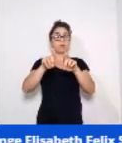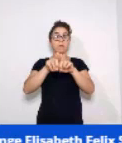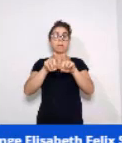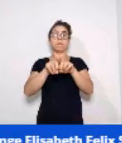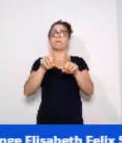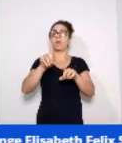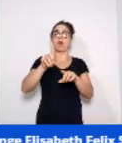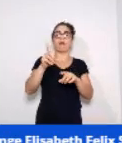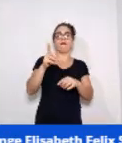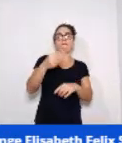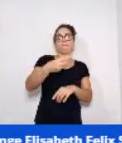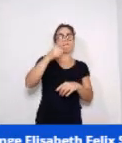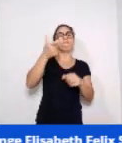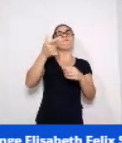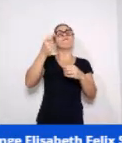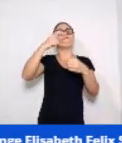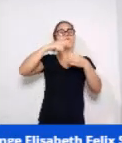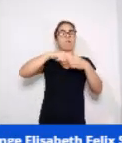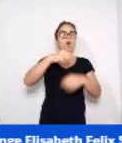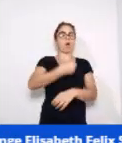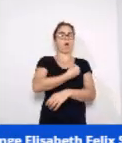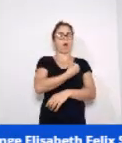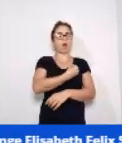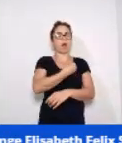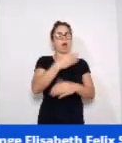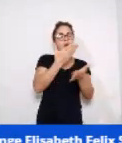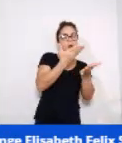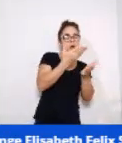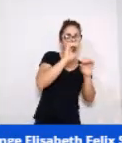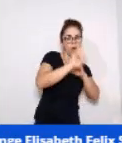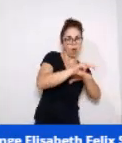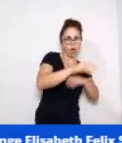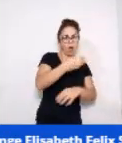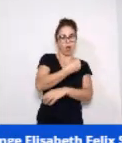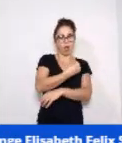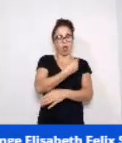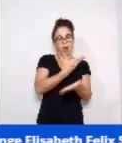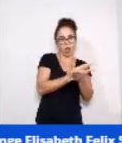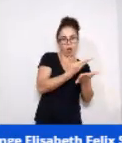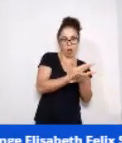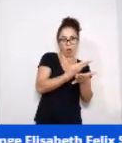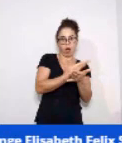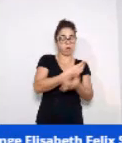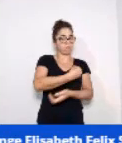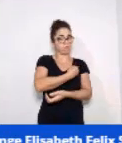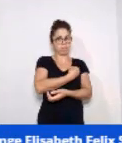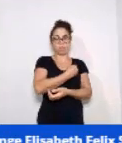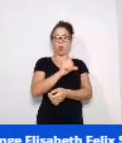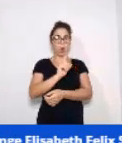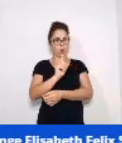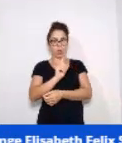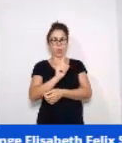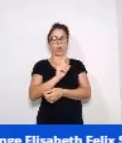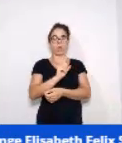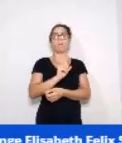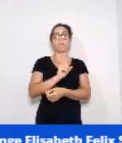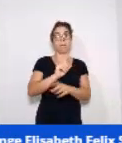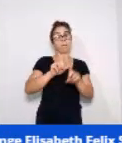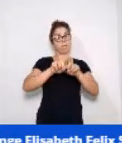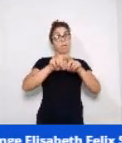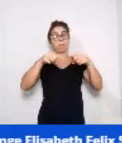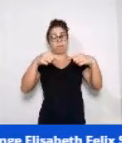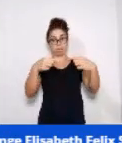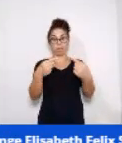aulas ou não, né? Ter, assim, as modalidades presenciais ou híbridas, no caso. Mas